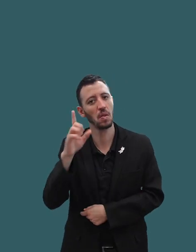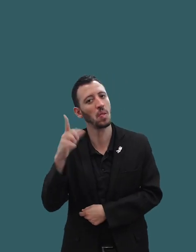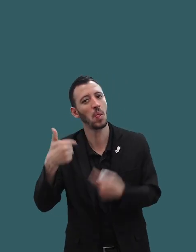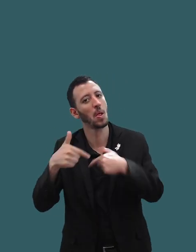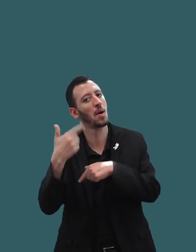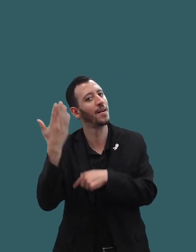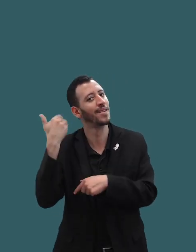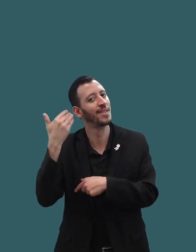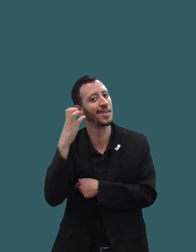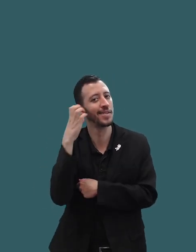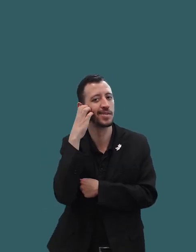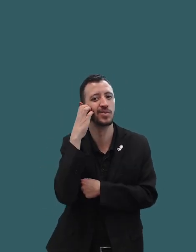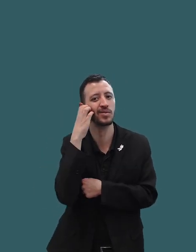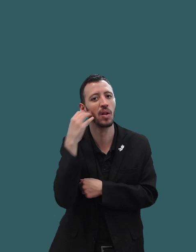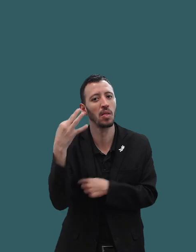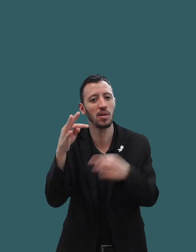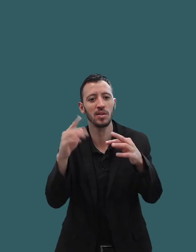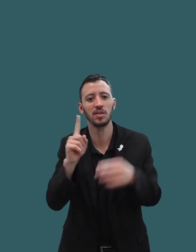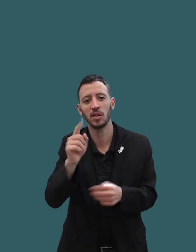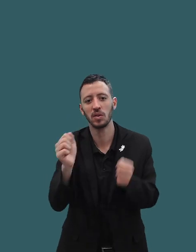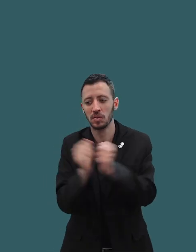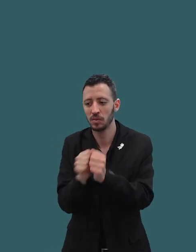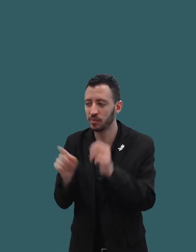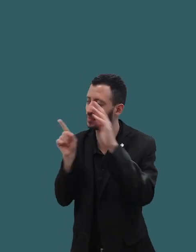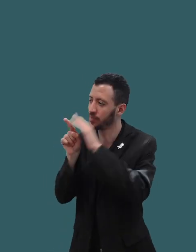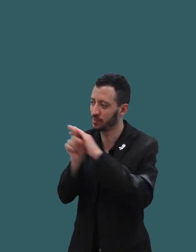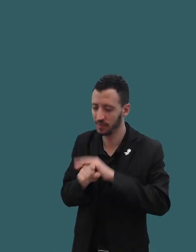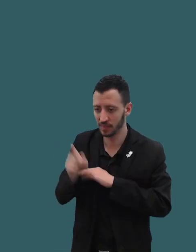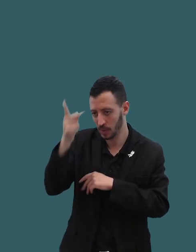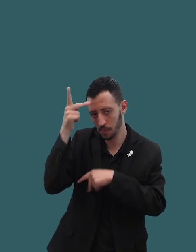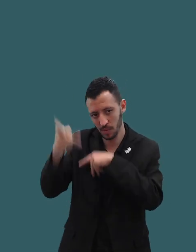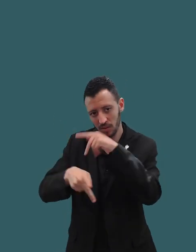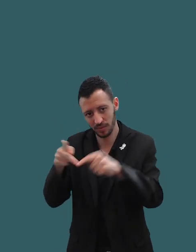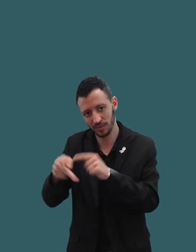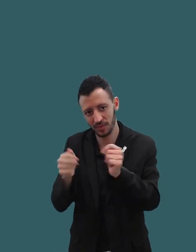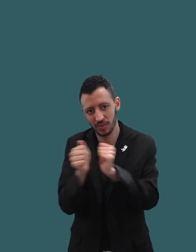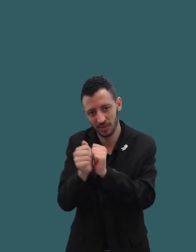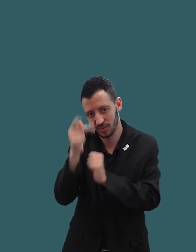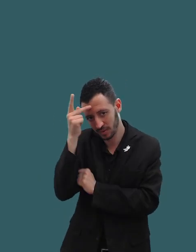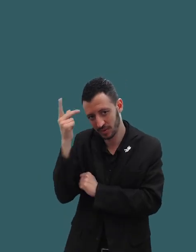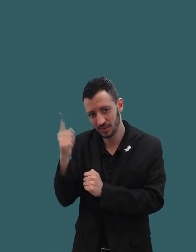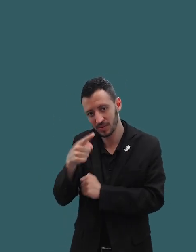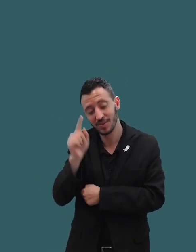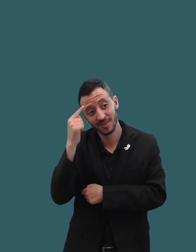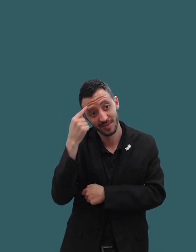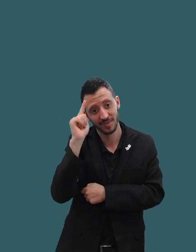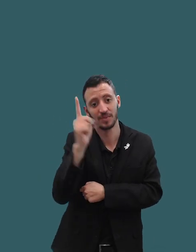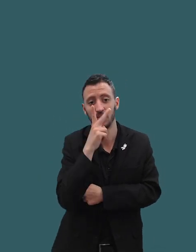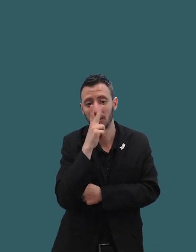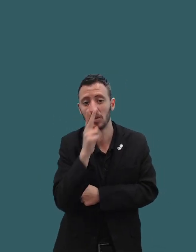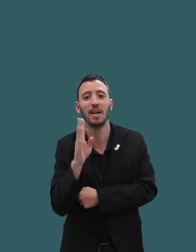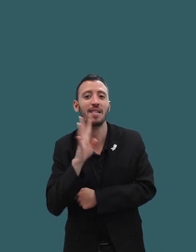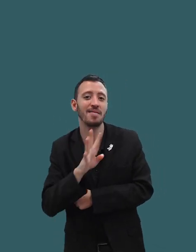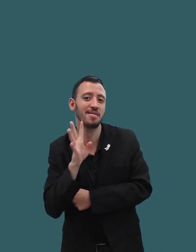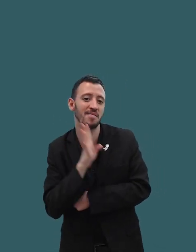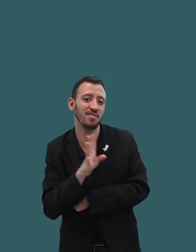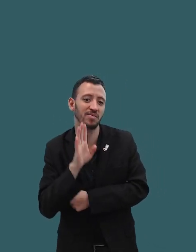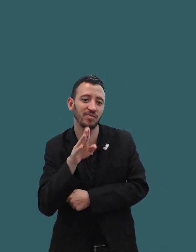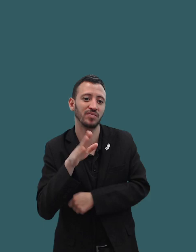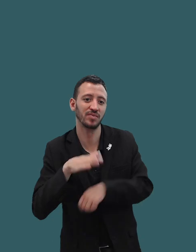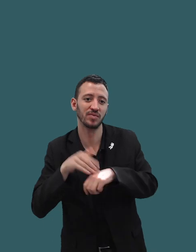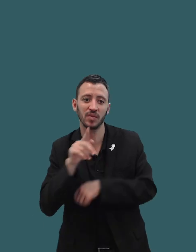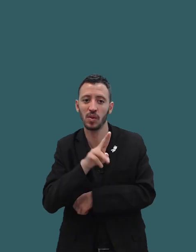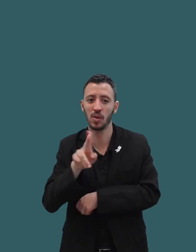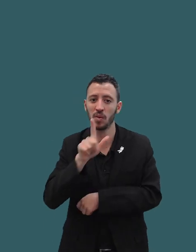e a gente fez uma pesquisa de público junto com uma pessoa que vocês conhecem muito, que inventou isso, achou que era muito legal,